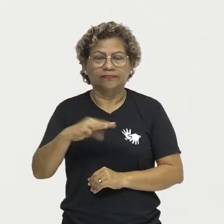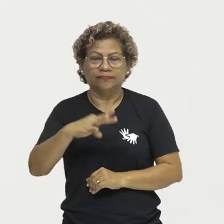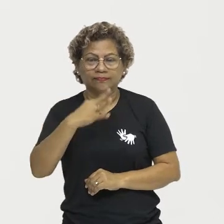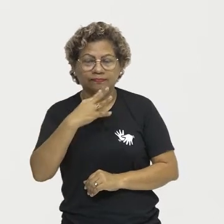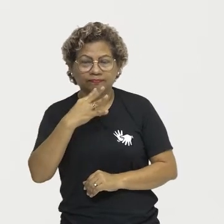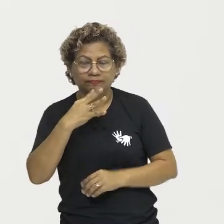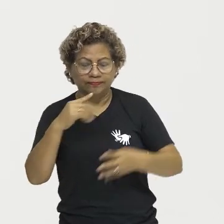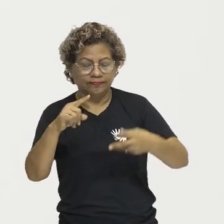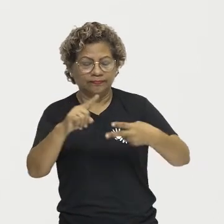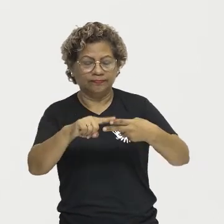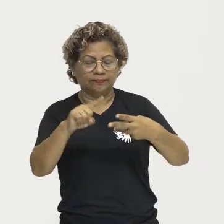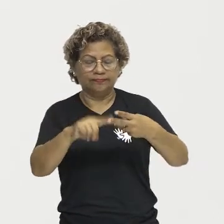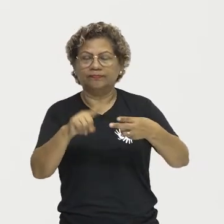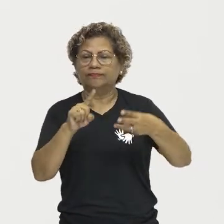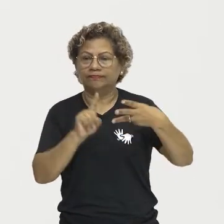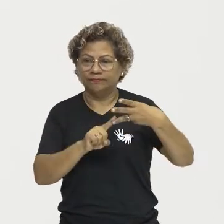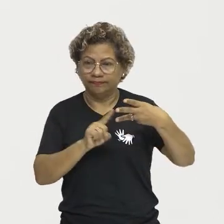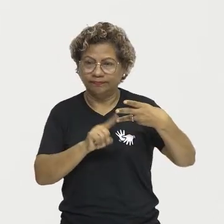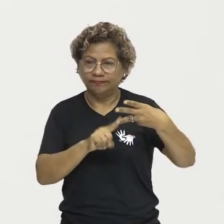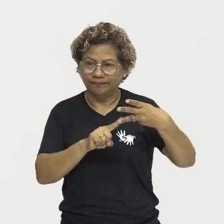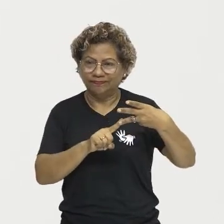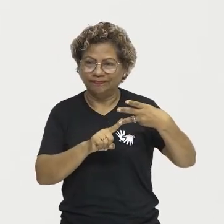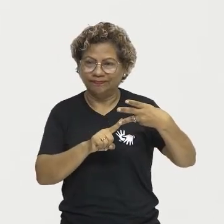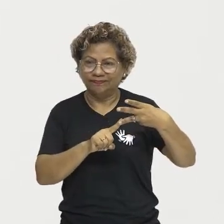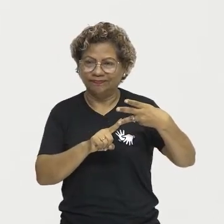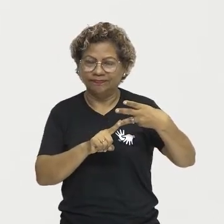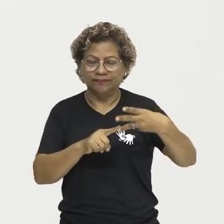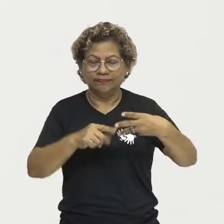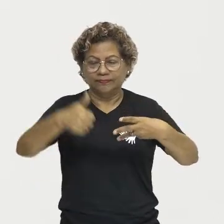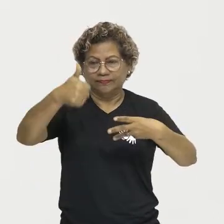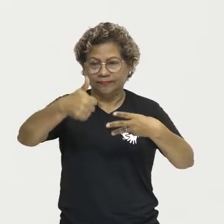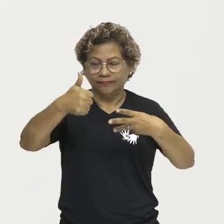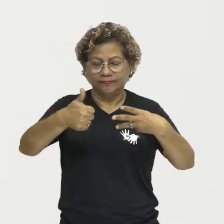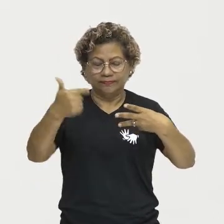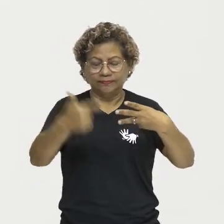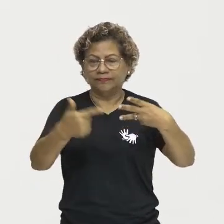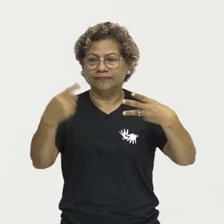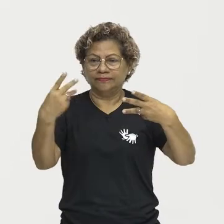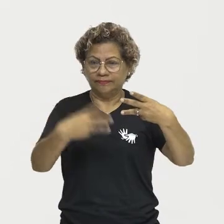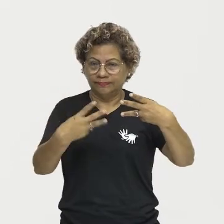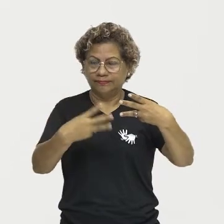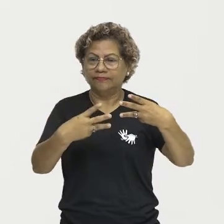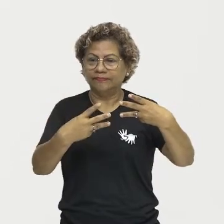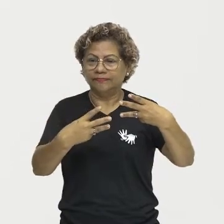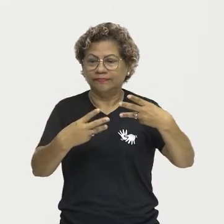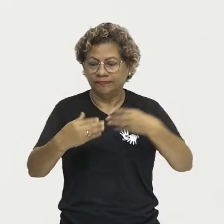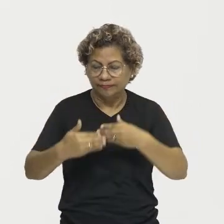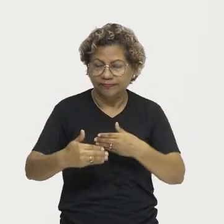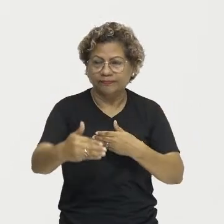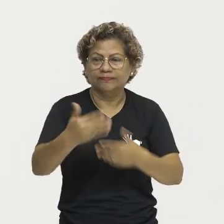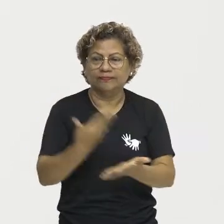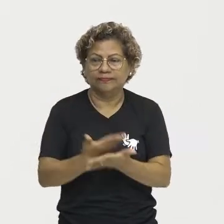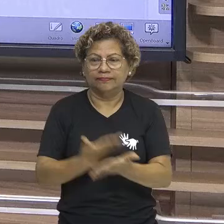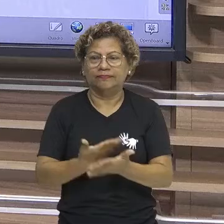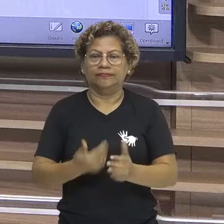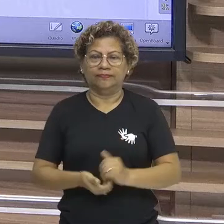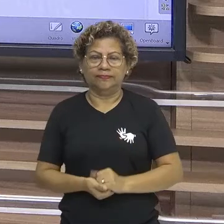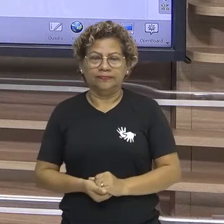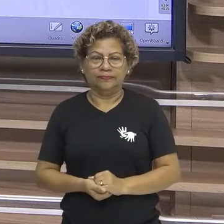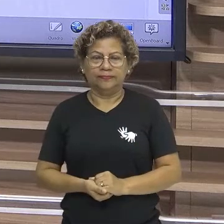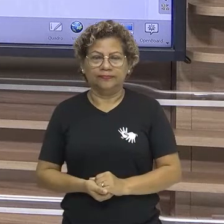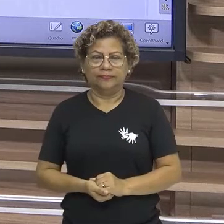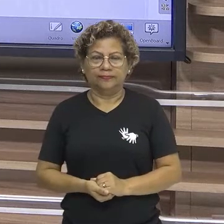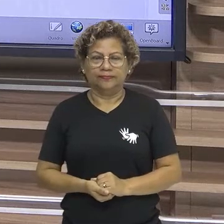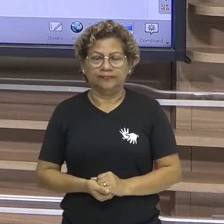três leis de Newton, primeira, segunda e terceira lei, que a gente vai estudar em detalhes, né, mais adiante. Vamos ver agora